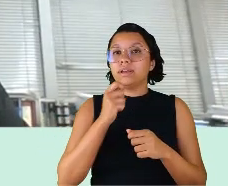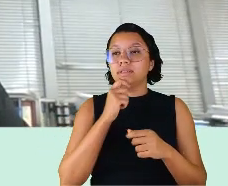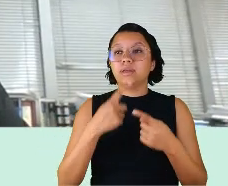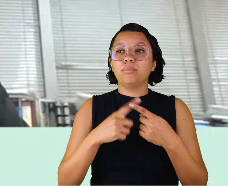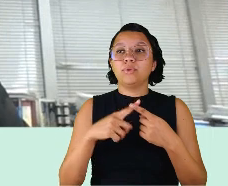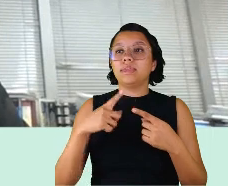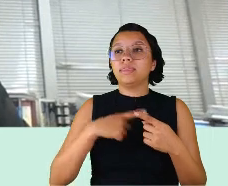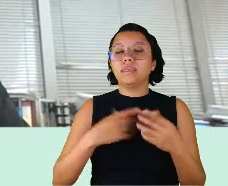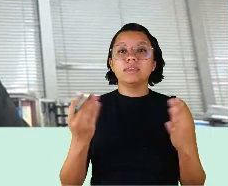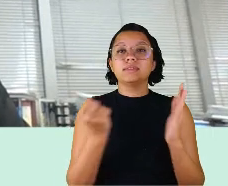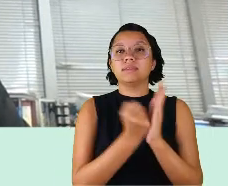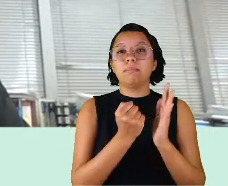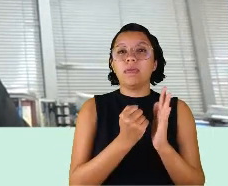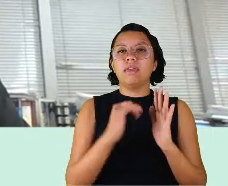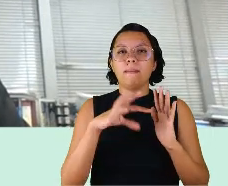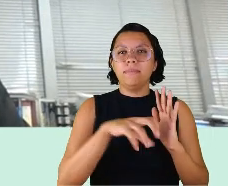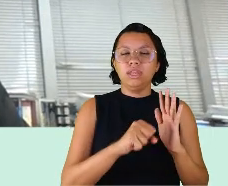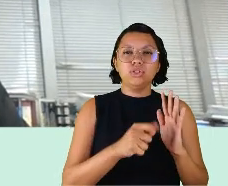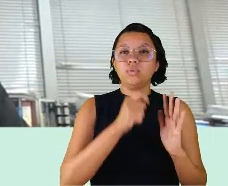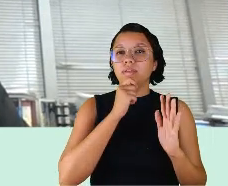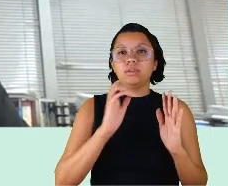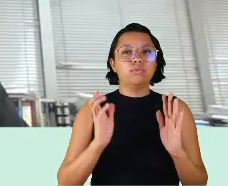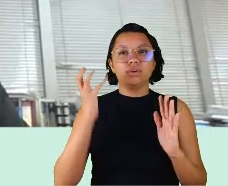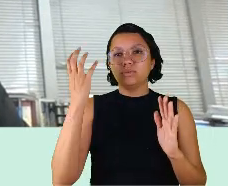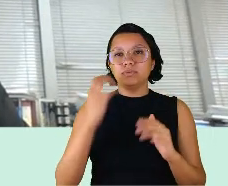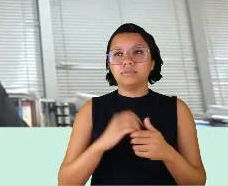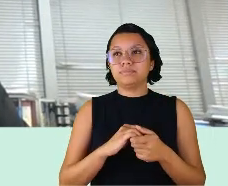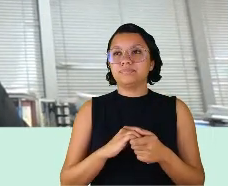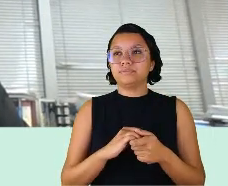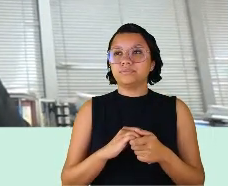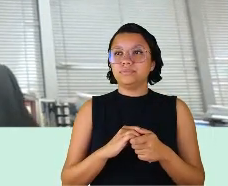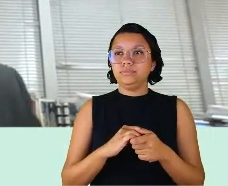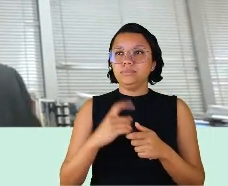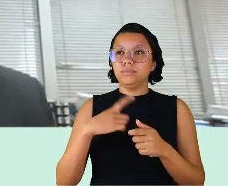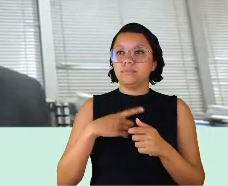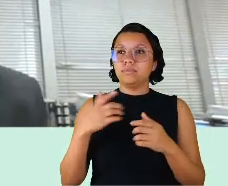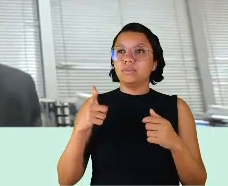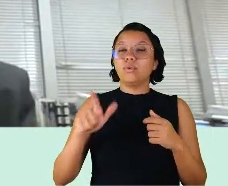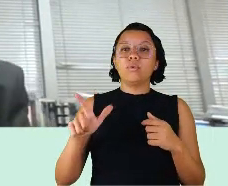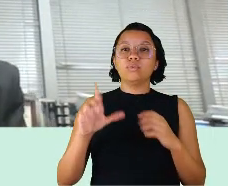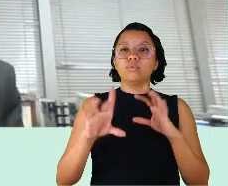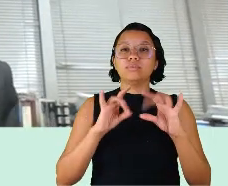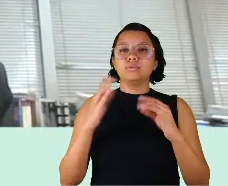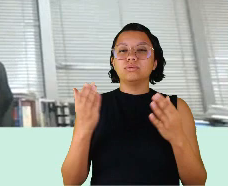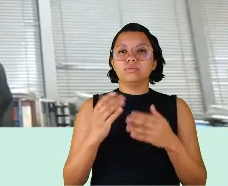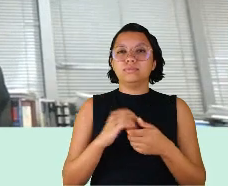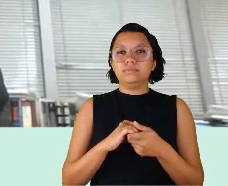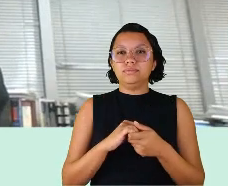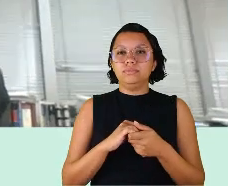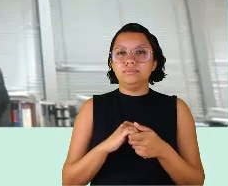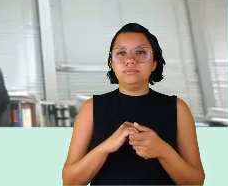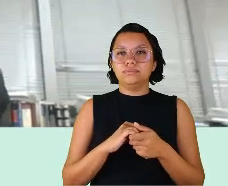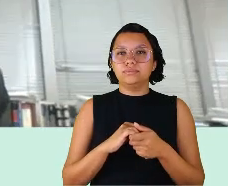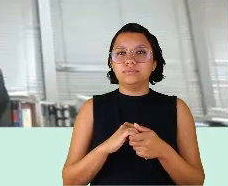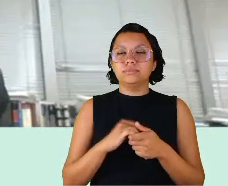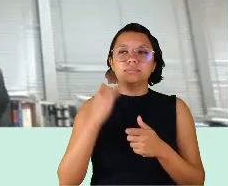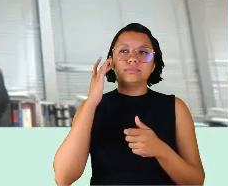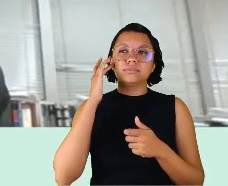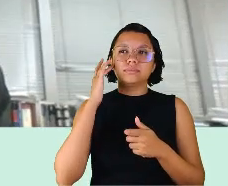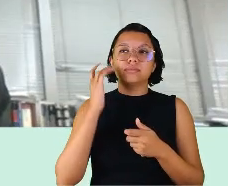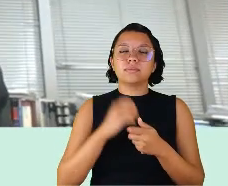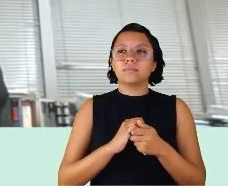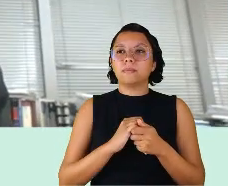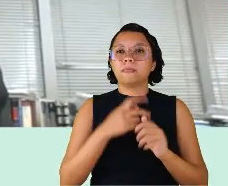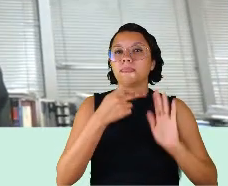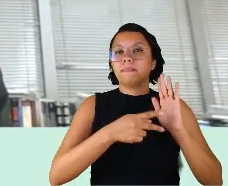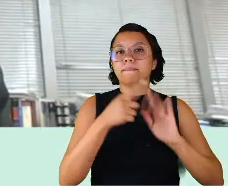apreendido ainda que não foi resolvido, né? Saiu a resolução, você viu, né? Então, assim, acho que no plano de